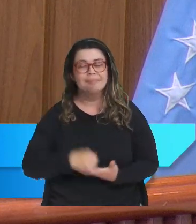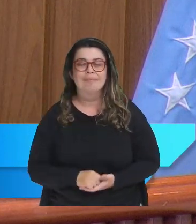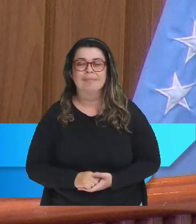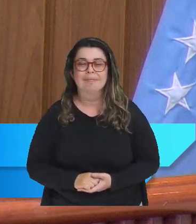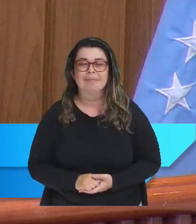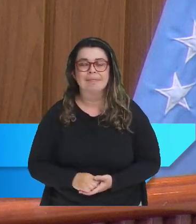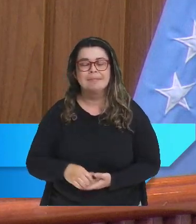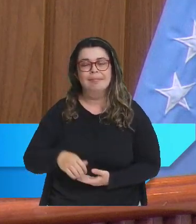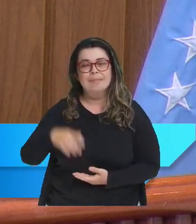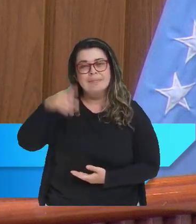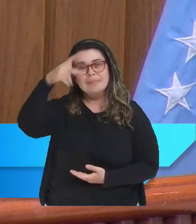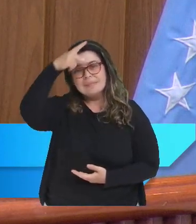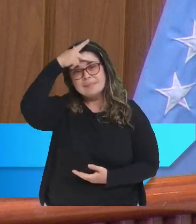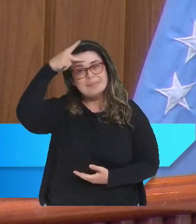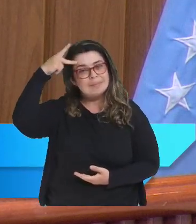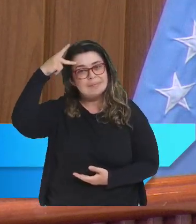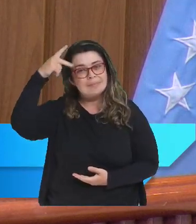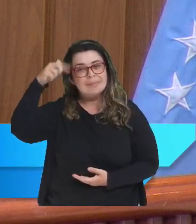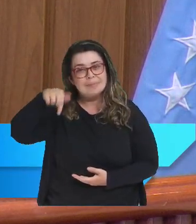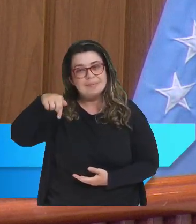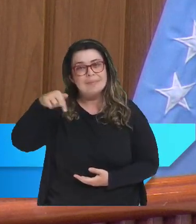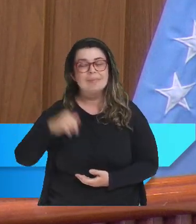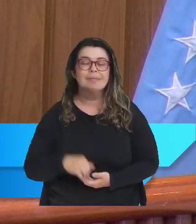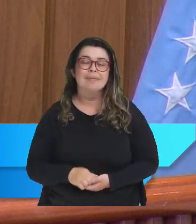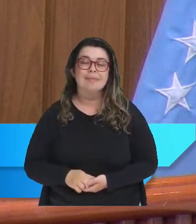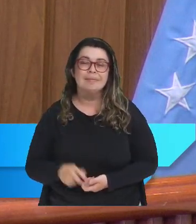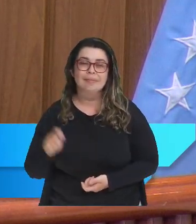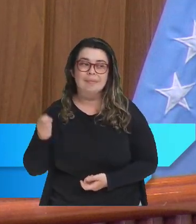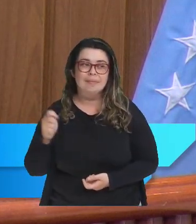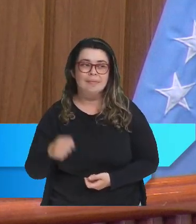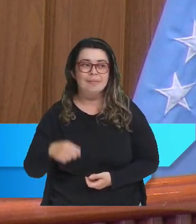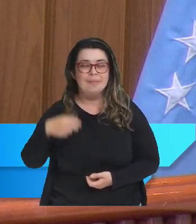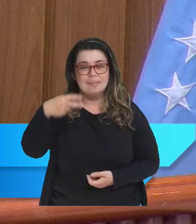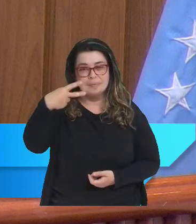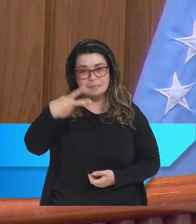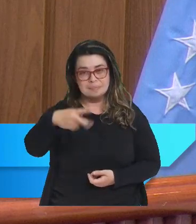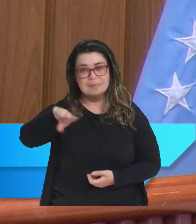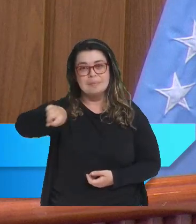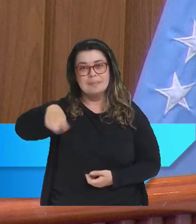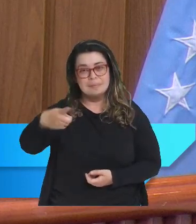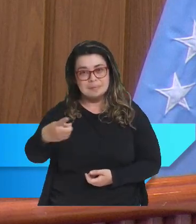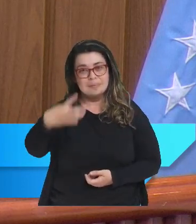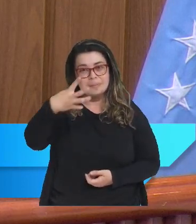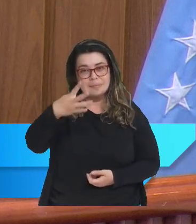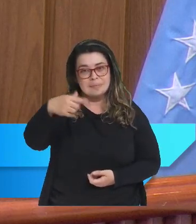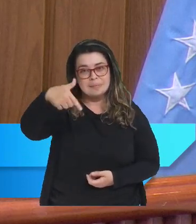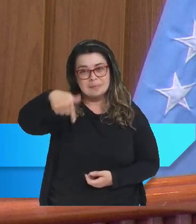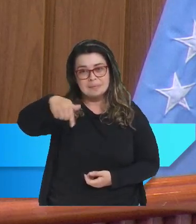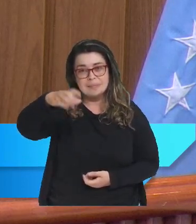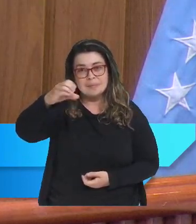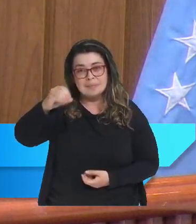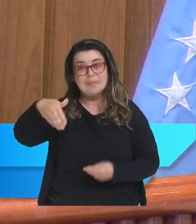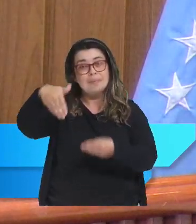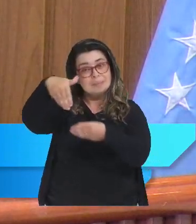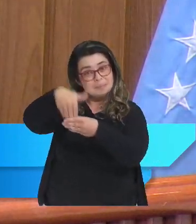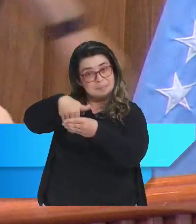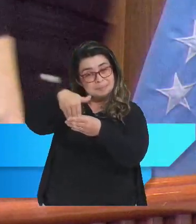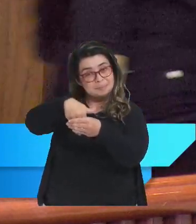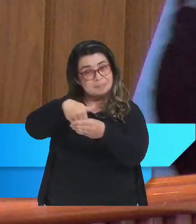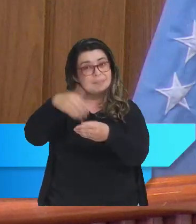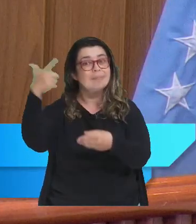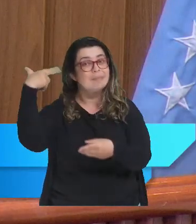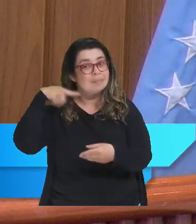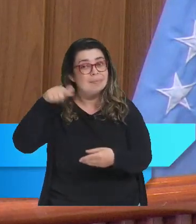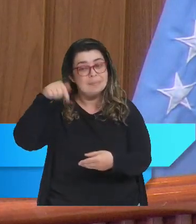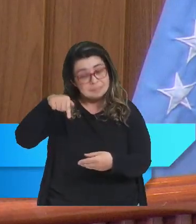população e quero agradecer aos 2.470 votos alcançados aqui na nossa